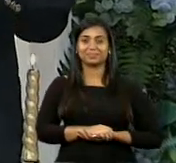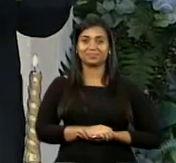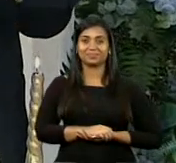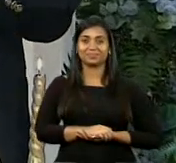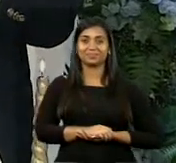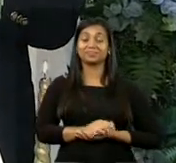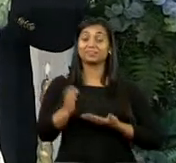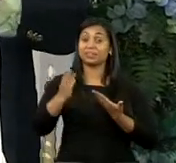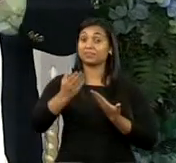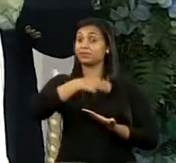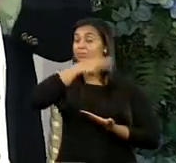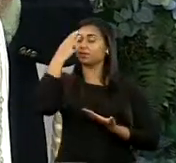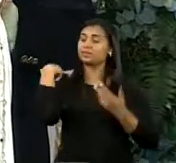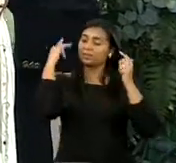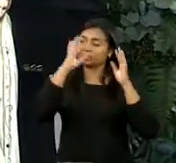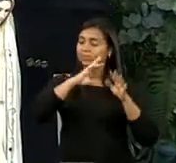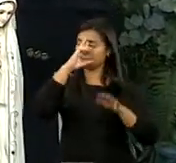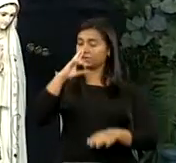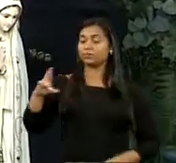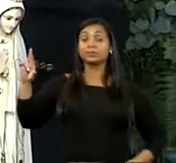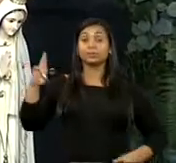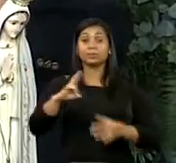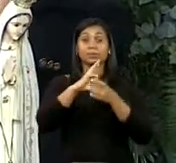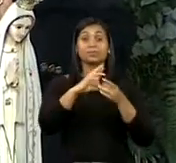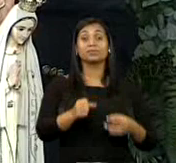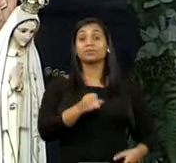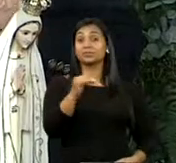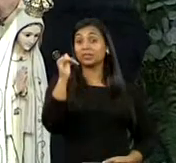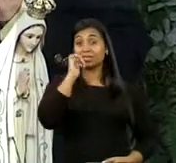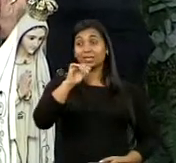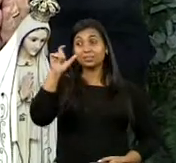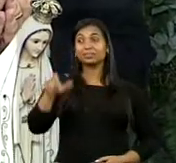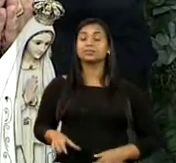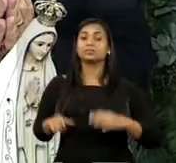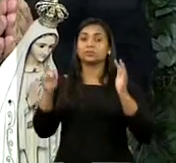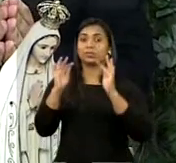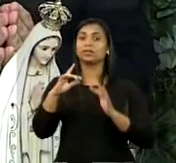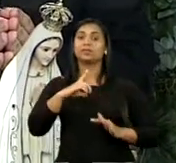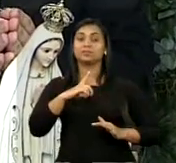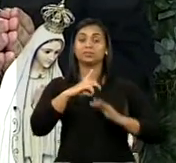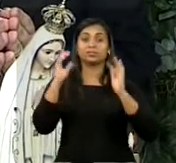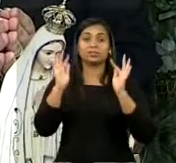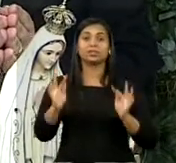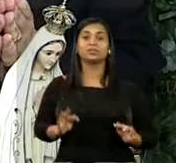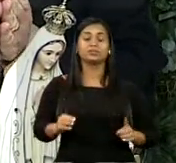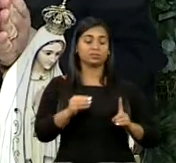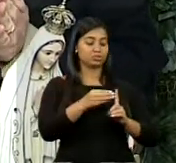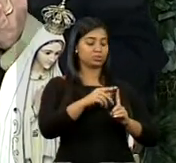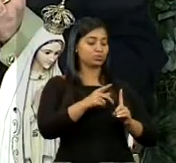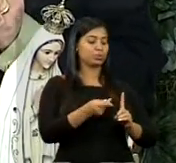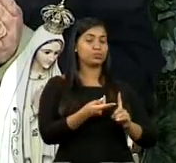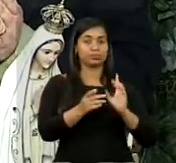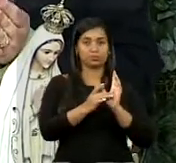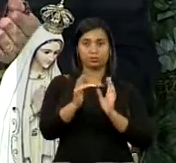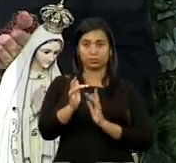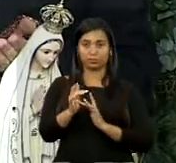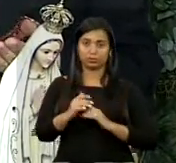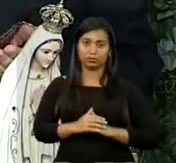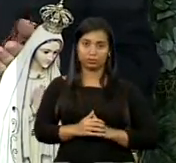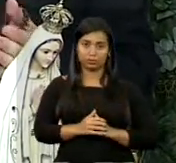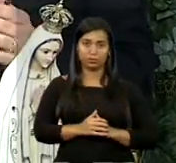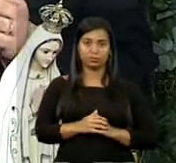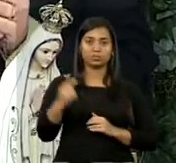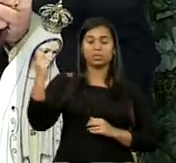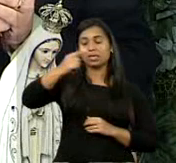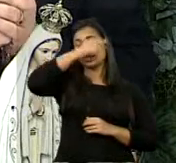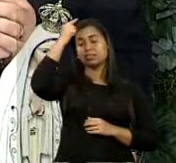Amém. Ave Maria, cheia de graça, o Senhor é convosco. Bendita sois vós entre as mulheres, e bendito é o fruto do vosso